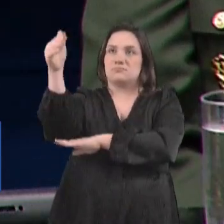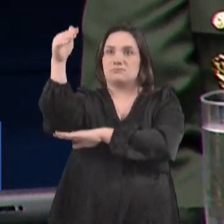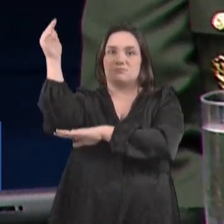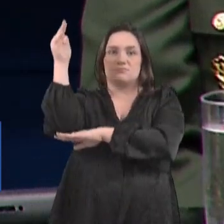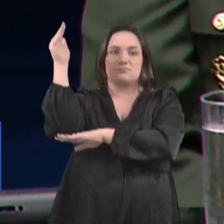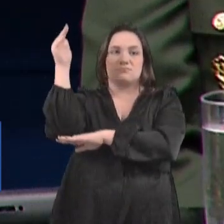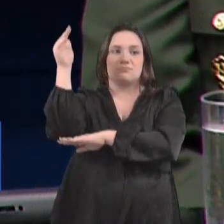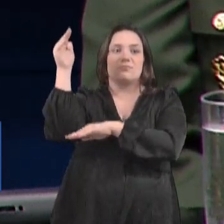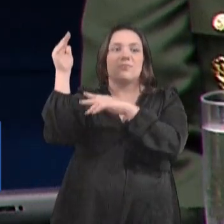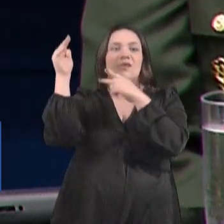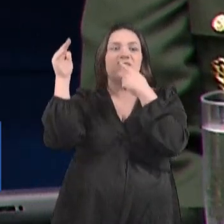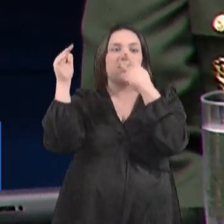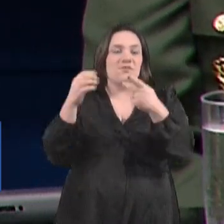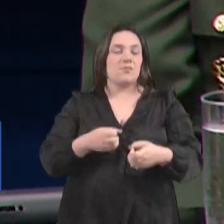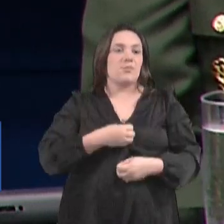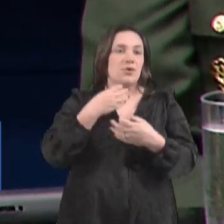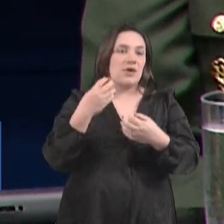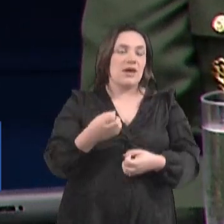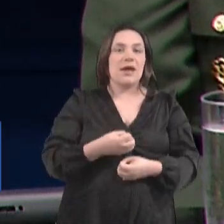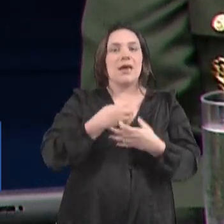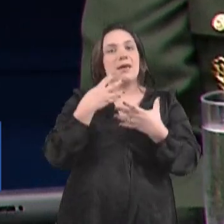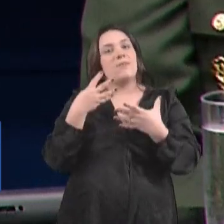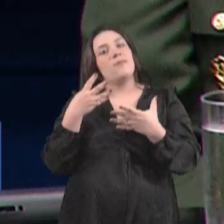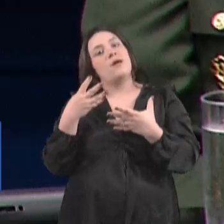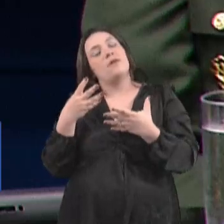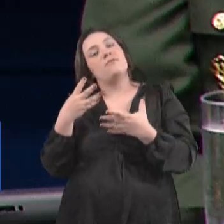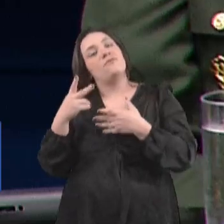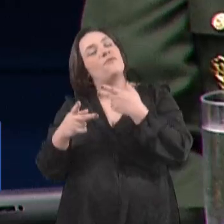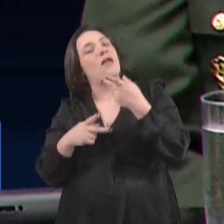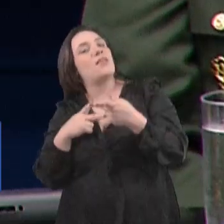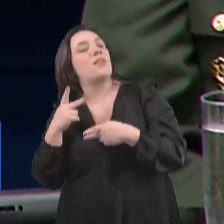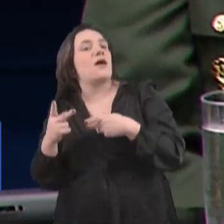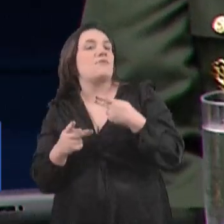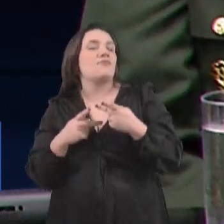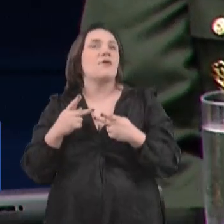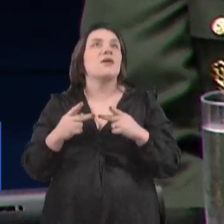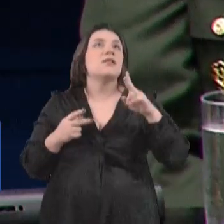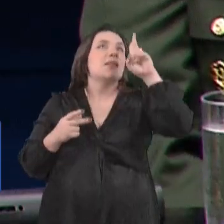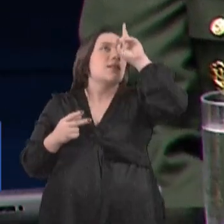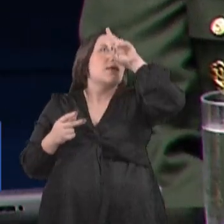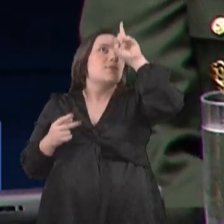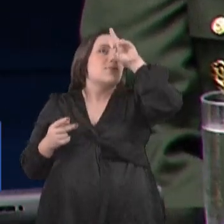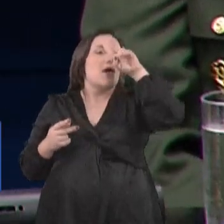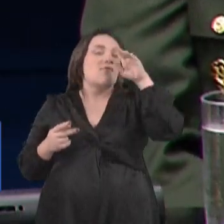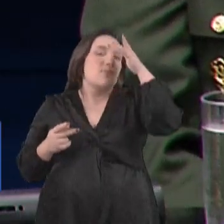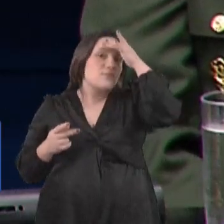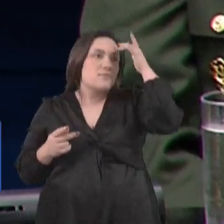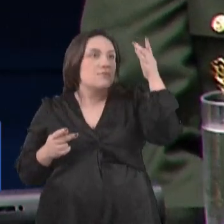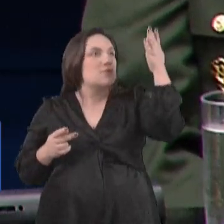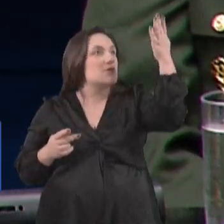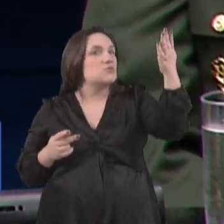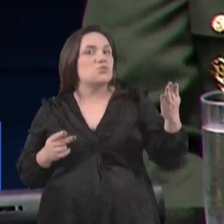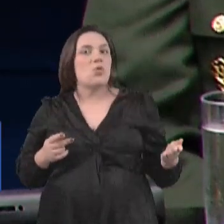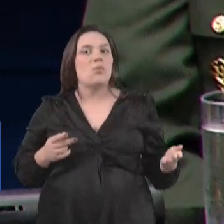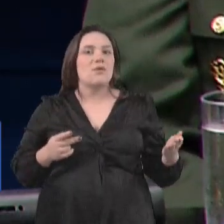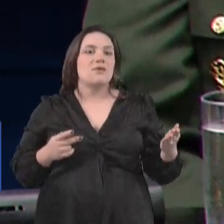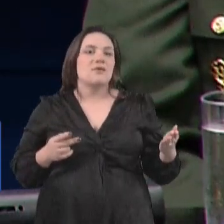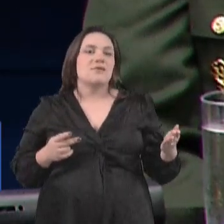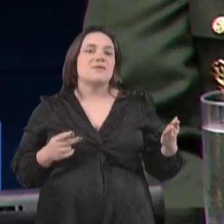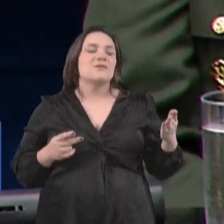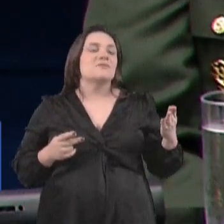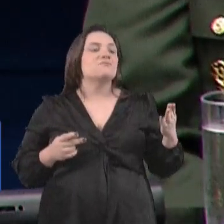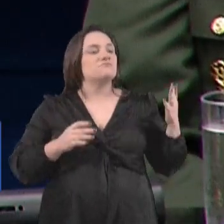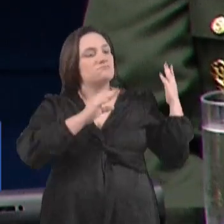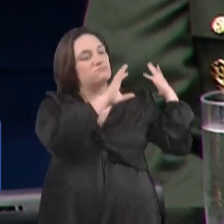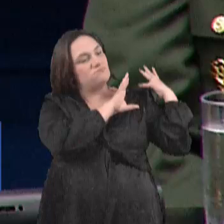se declarava poemas, poesias, onde se registrava aqueles que ao longo da